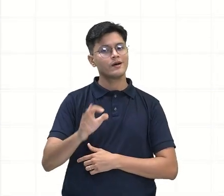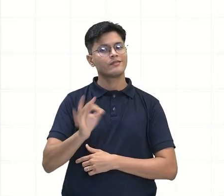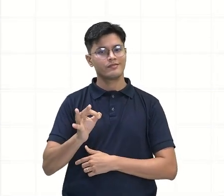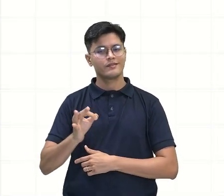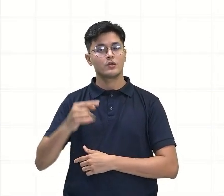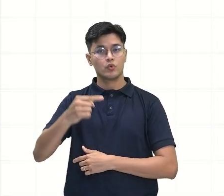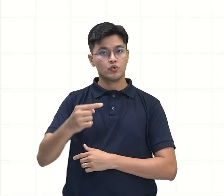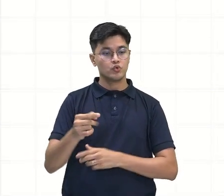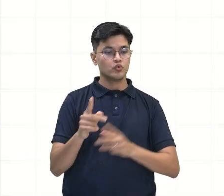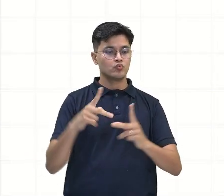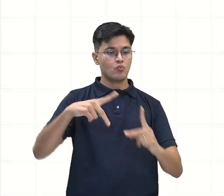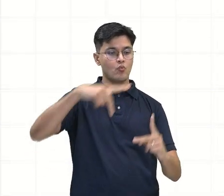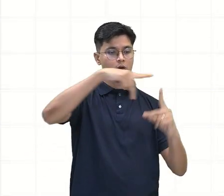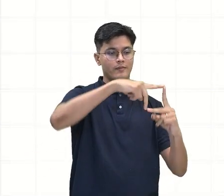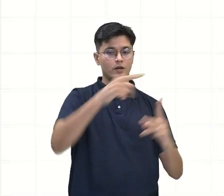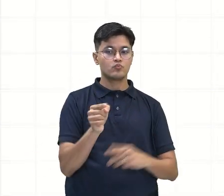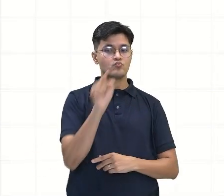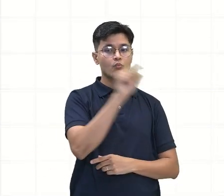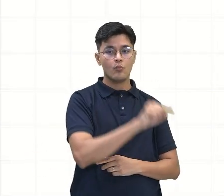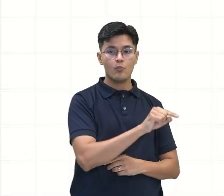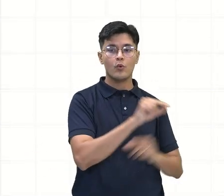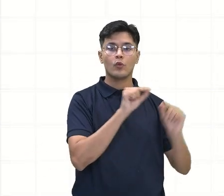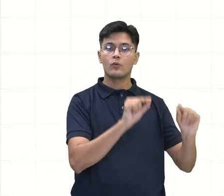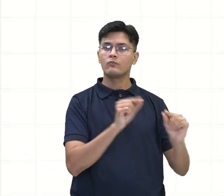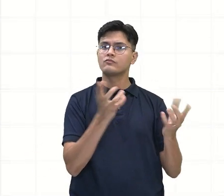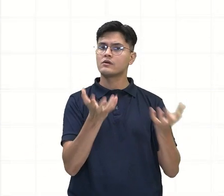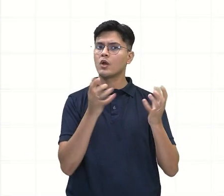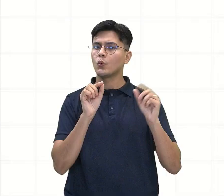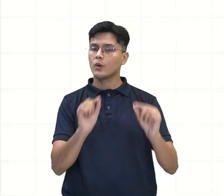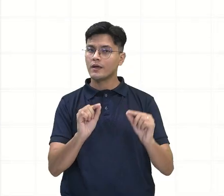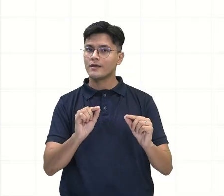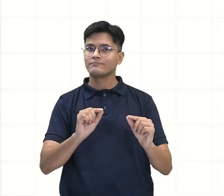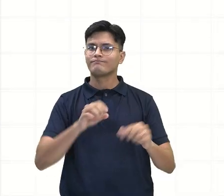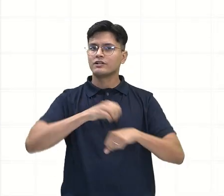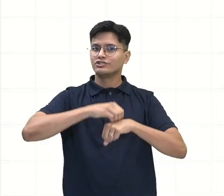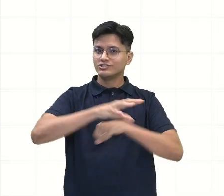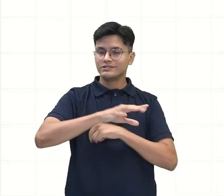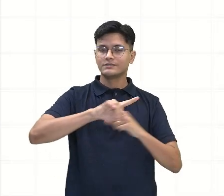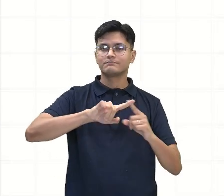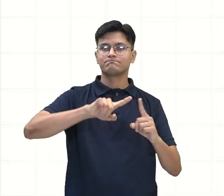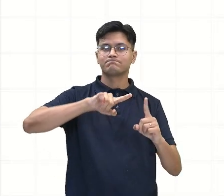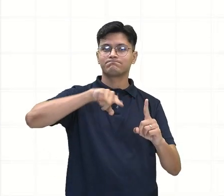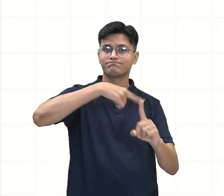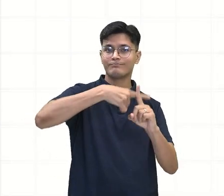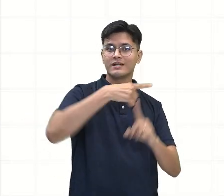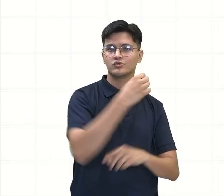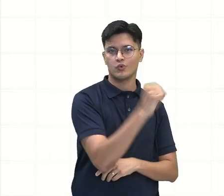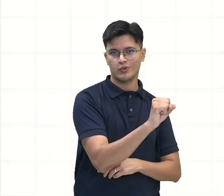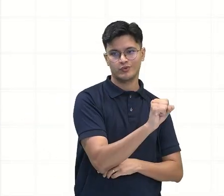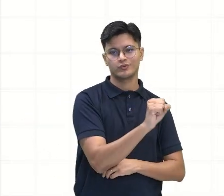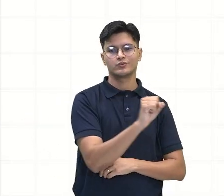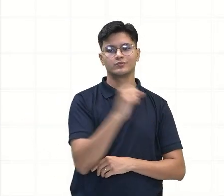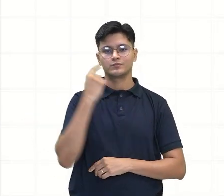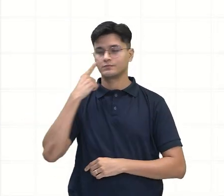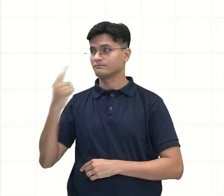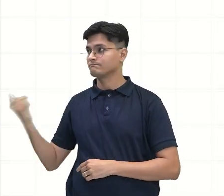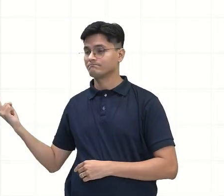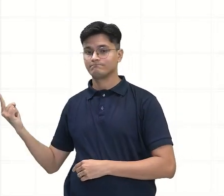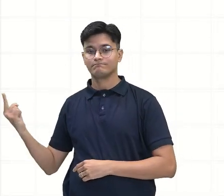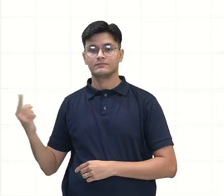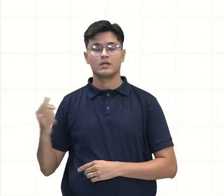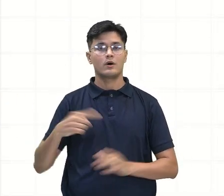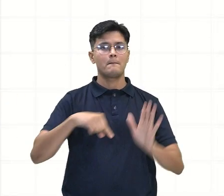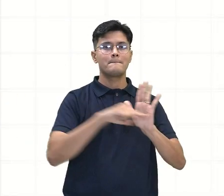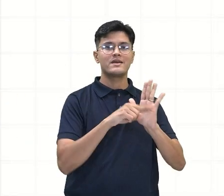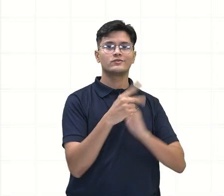o próximo quadrado, ele quer que a gente some 8. Ou seja, eu vou adicionar 8 a menos 20. E